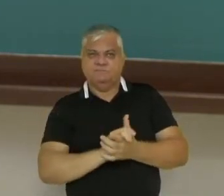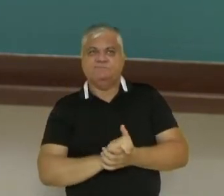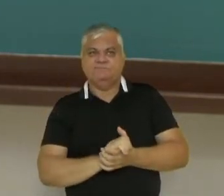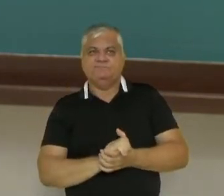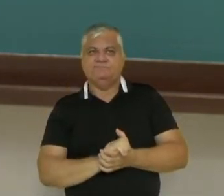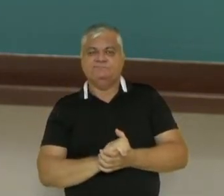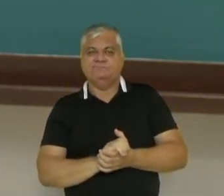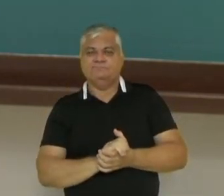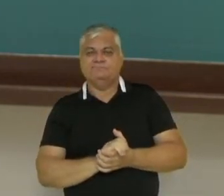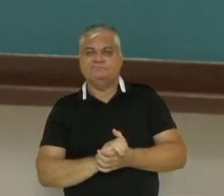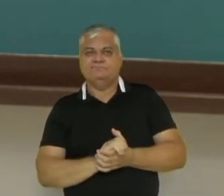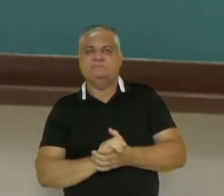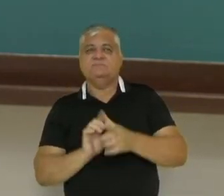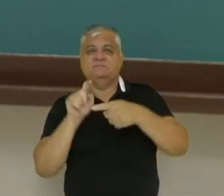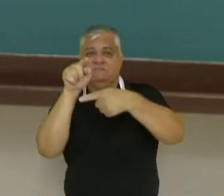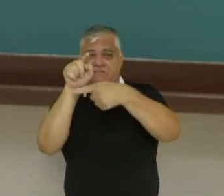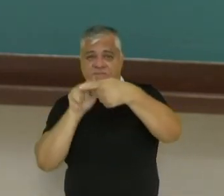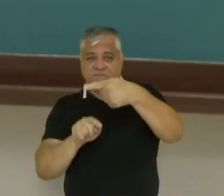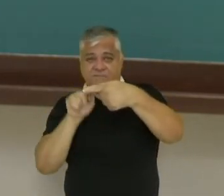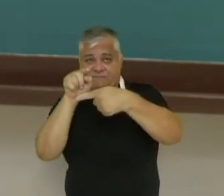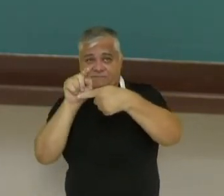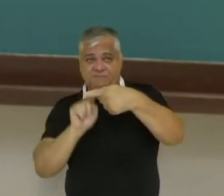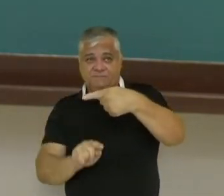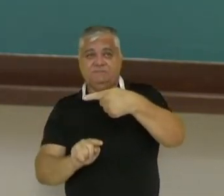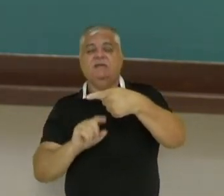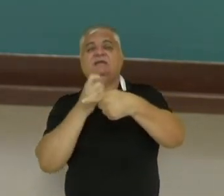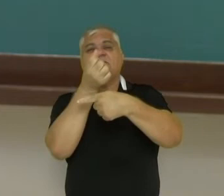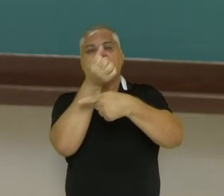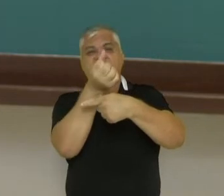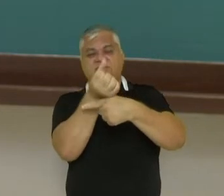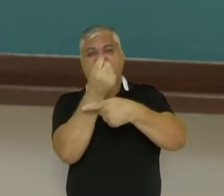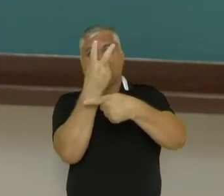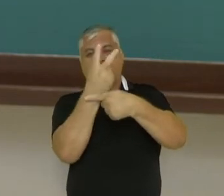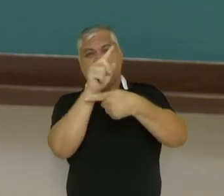0,625. A fração centesimal.